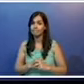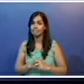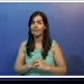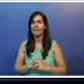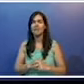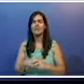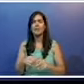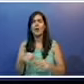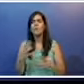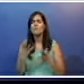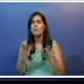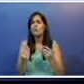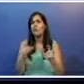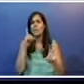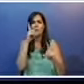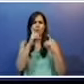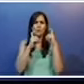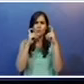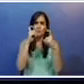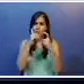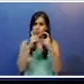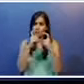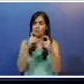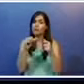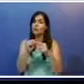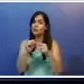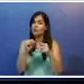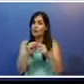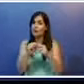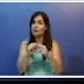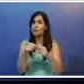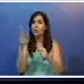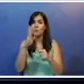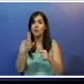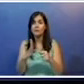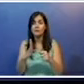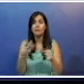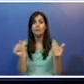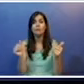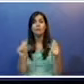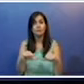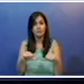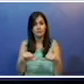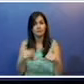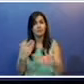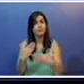situação muito preocupante que põe em risco o futuro do país.